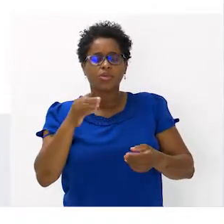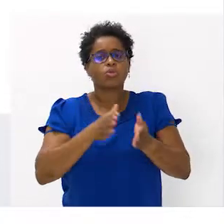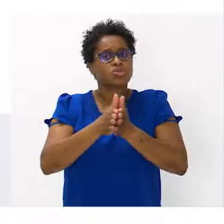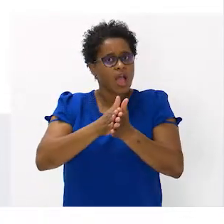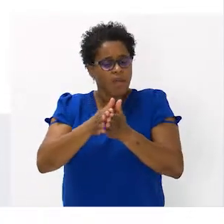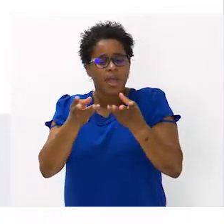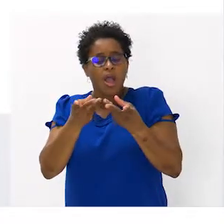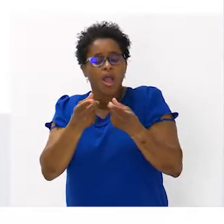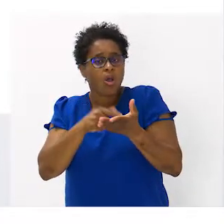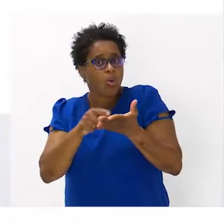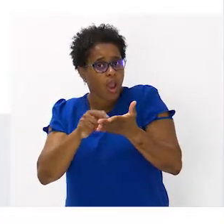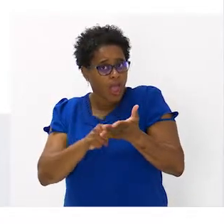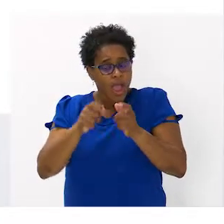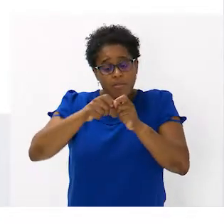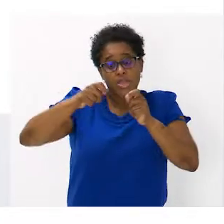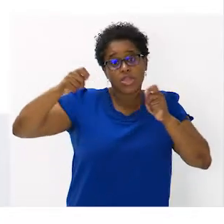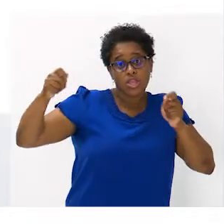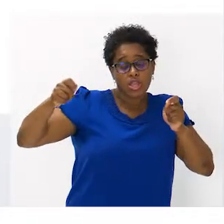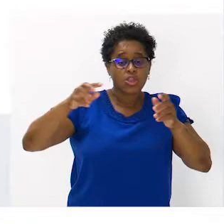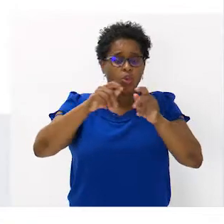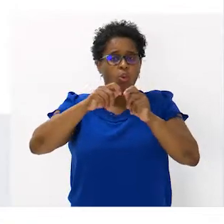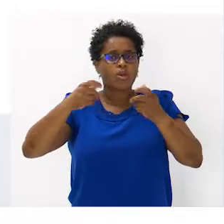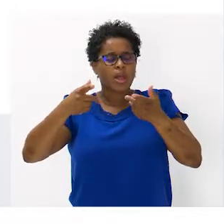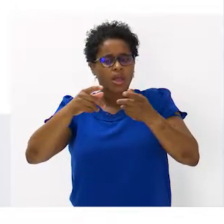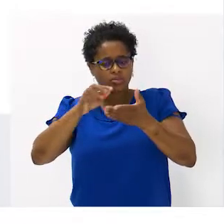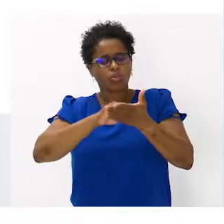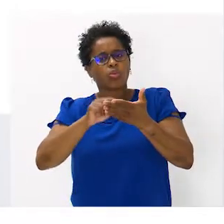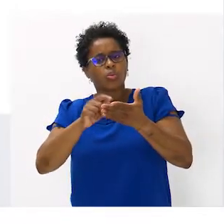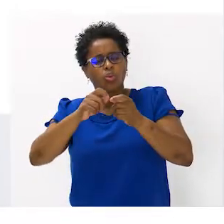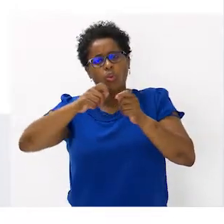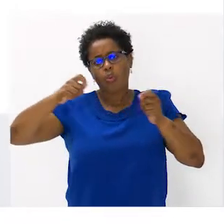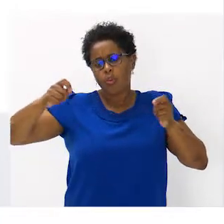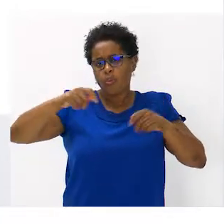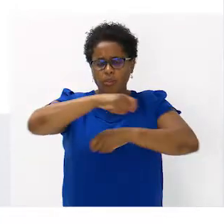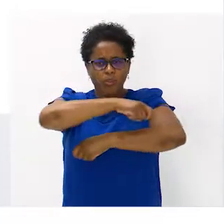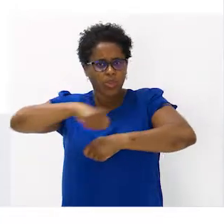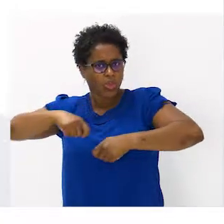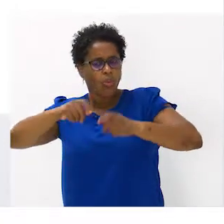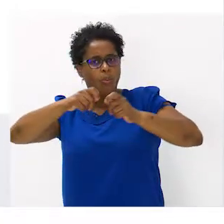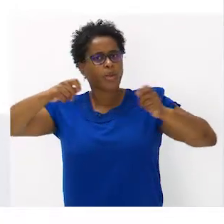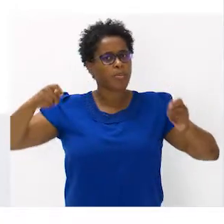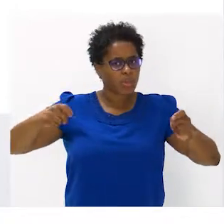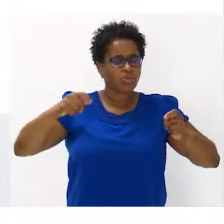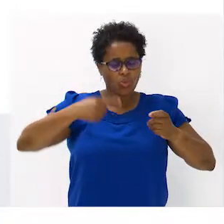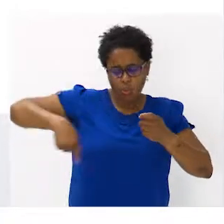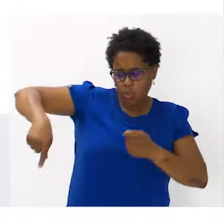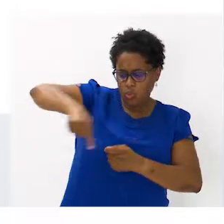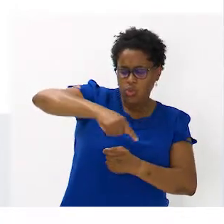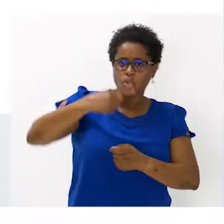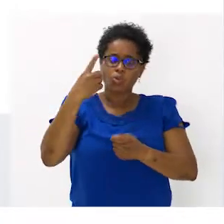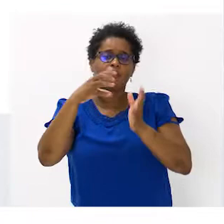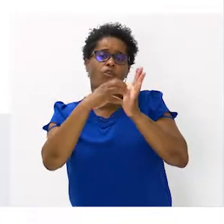medida do comprimento de um contorno de uma figura ou